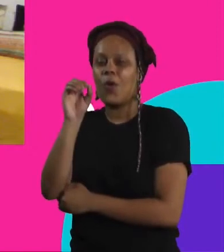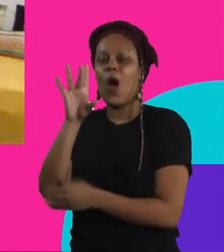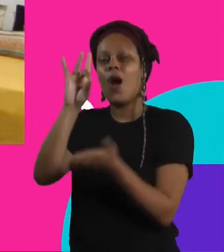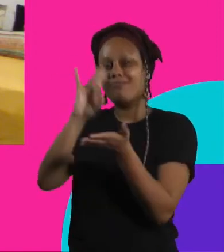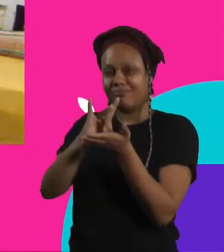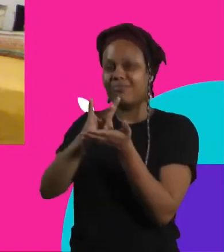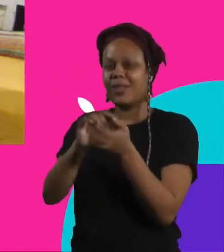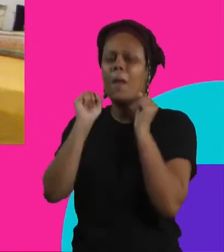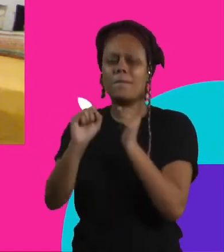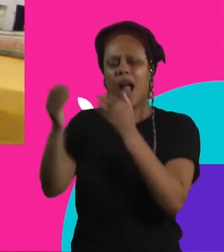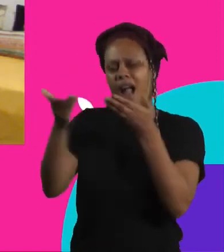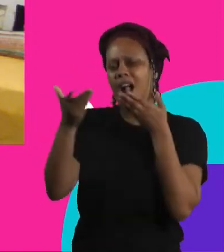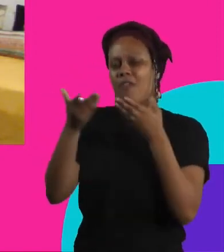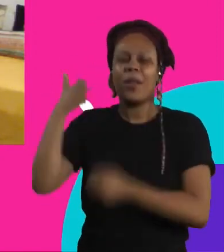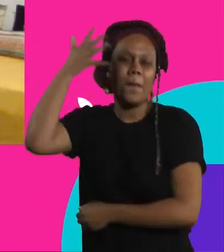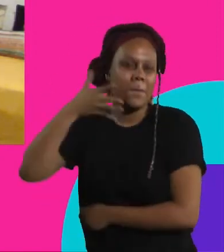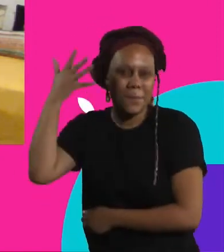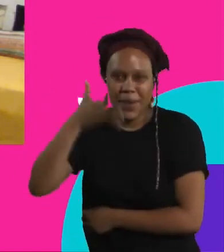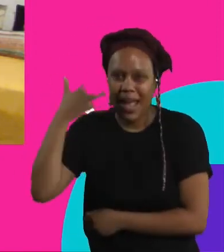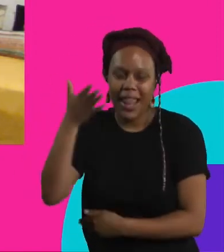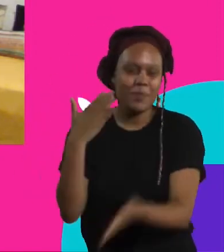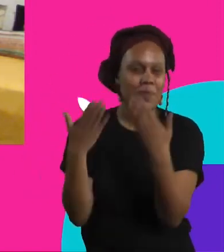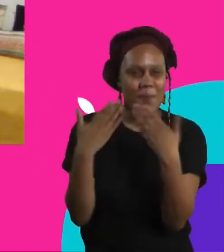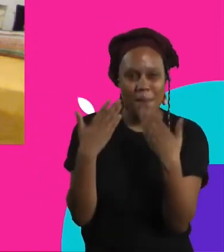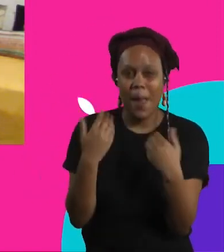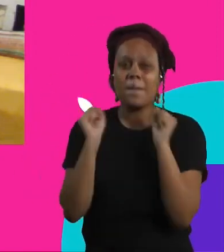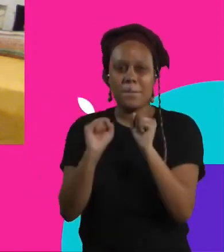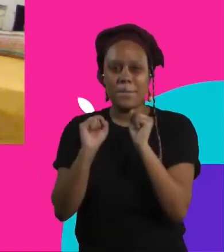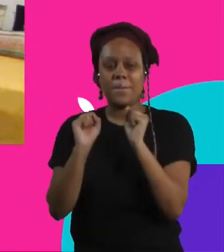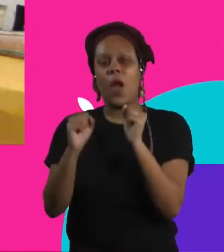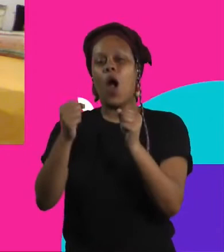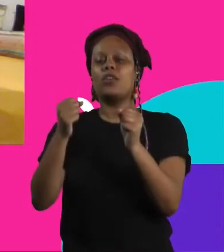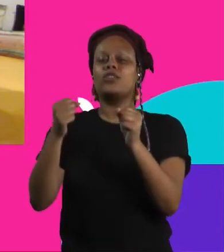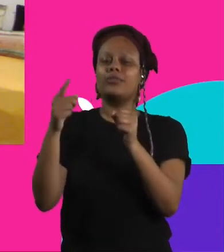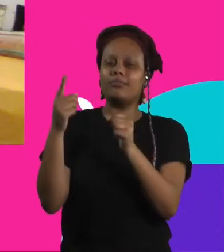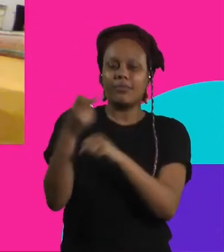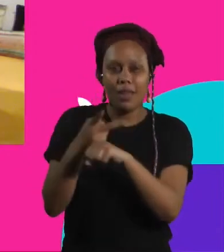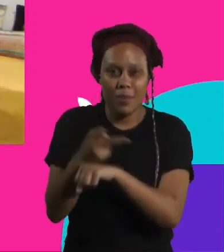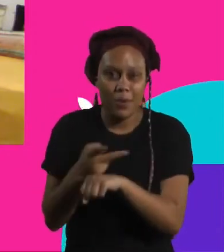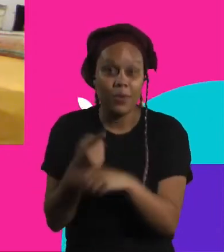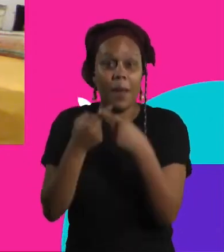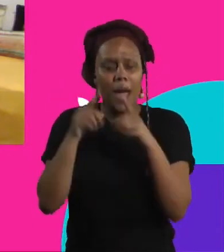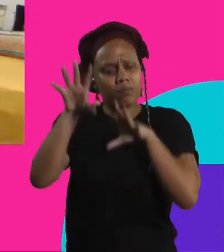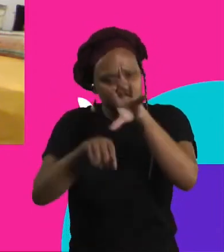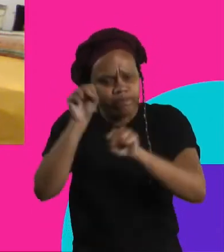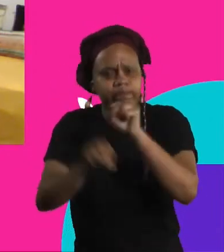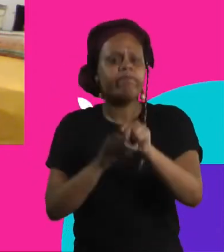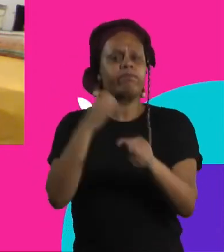chamar para conversa, para palestra, podem me procurar. Mas é isso, eu acho que buscar informação,